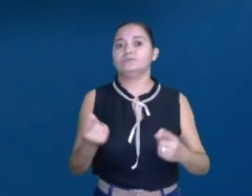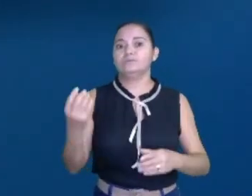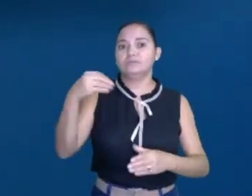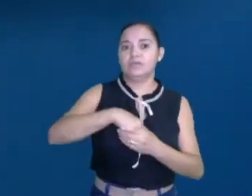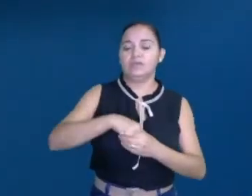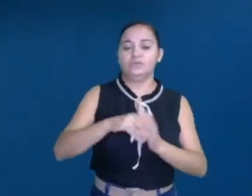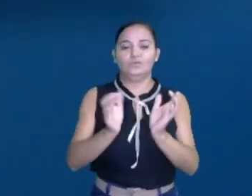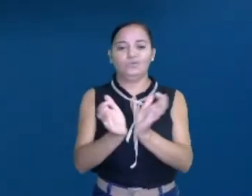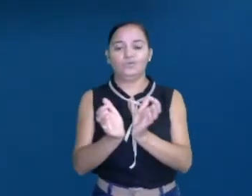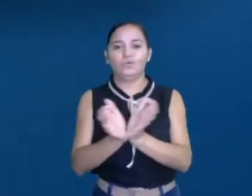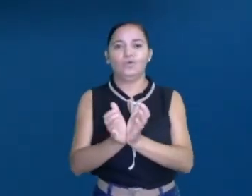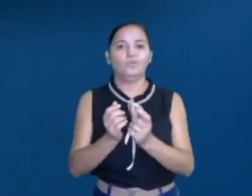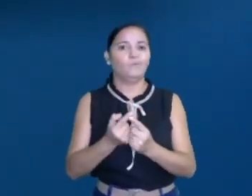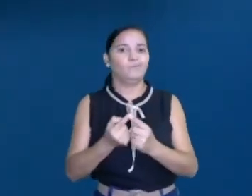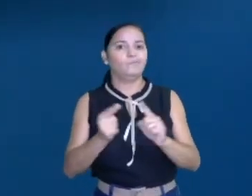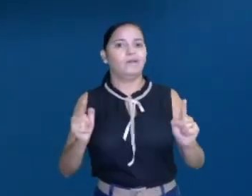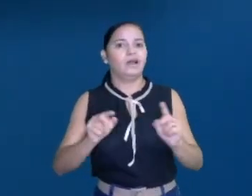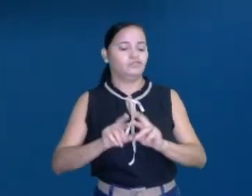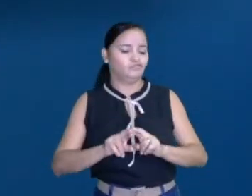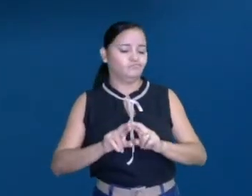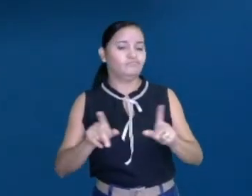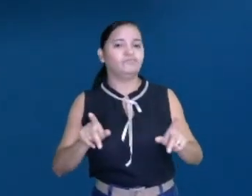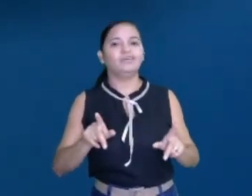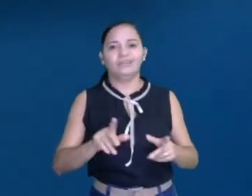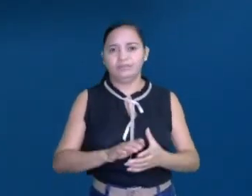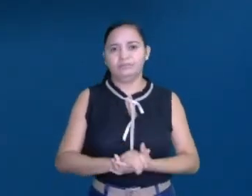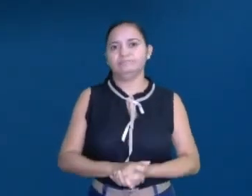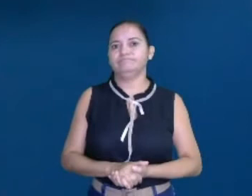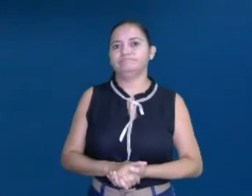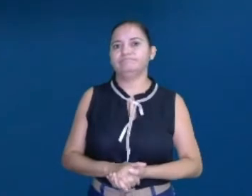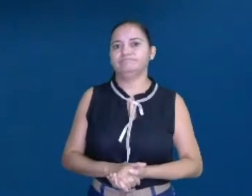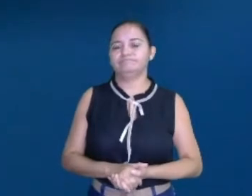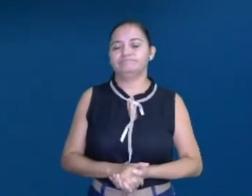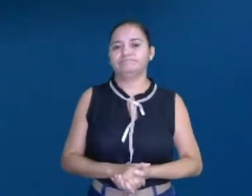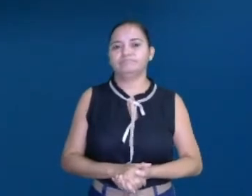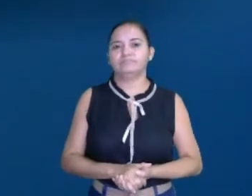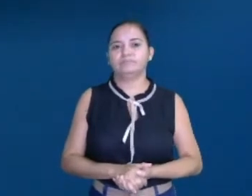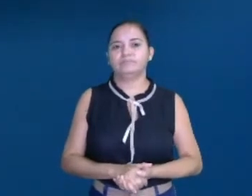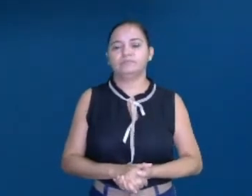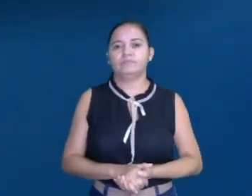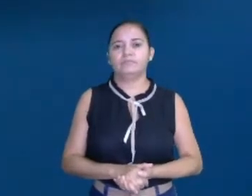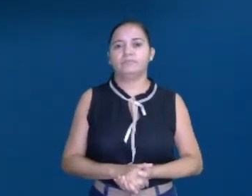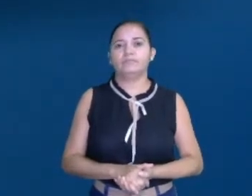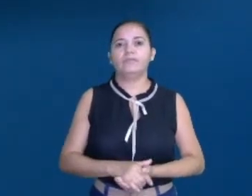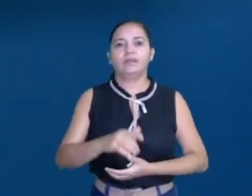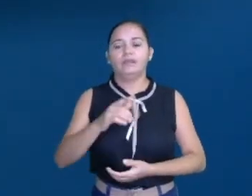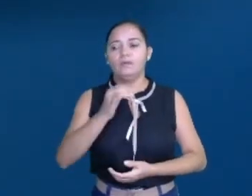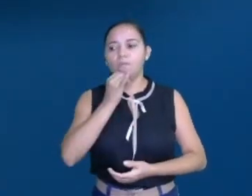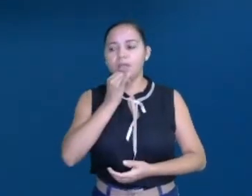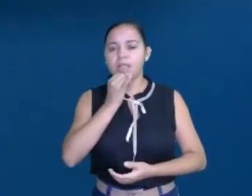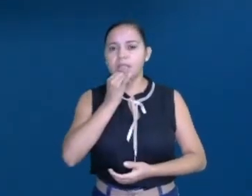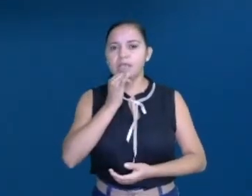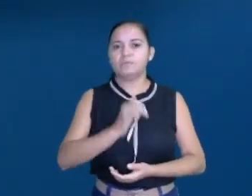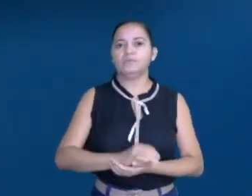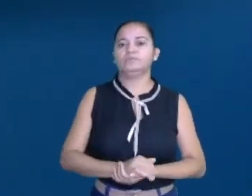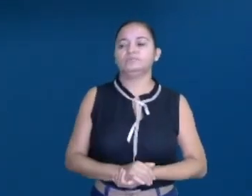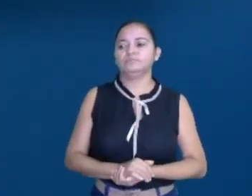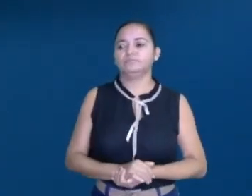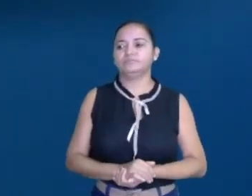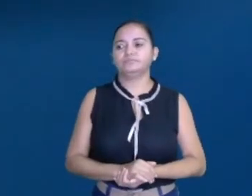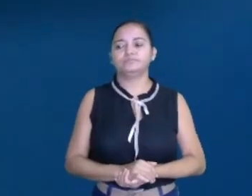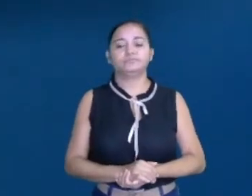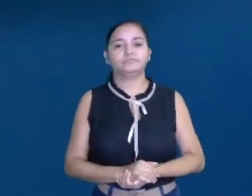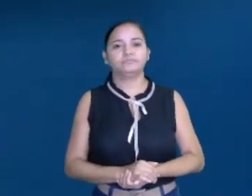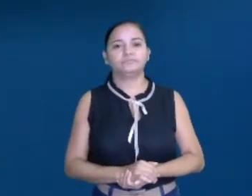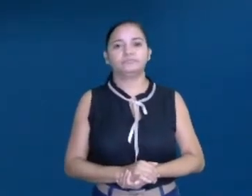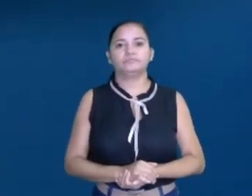ali. Geralmente são situações casuais. E aí a gente tem como exemplo de